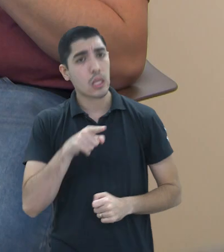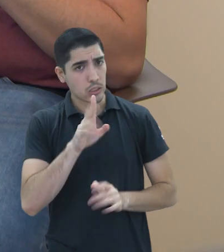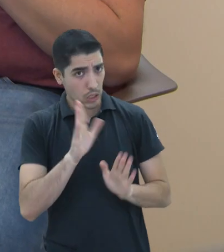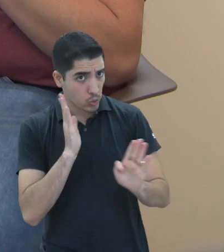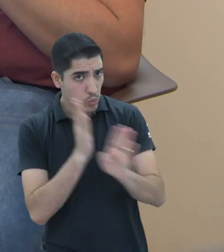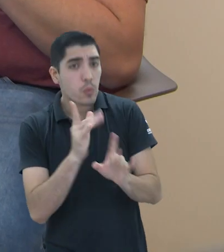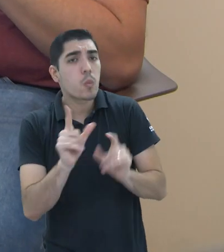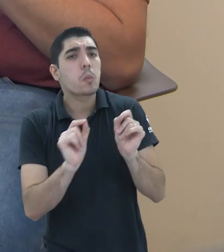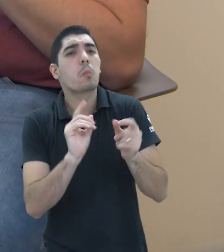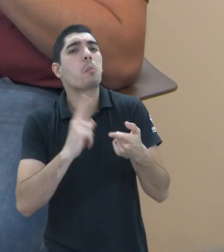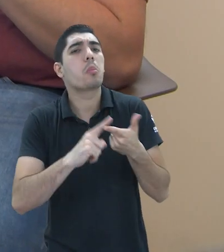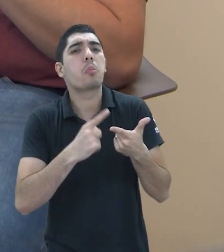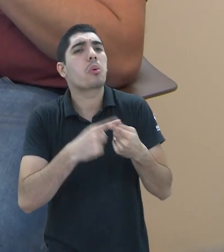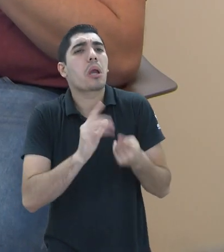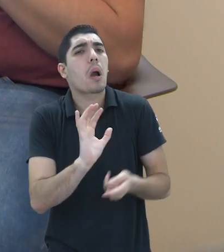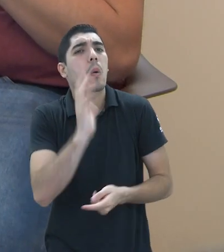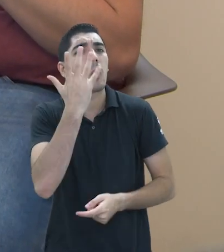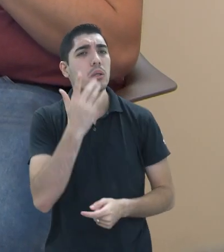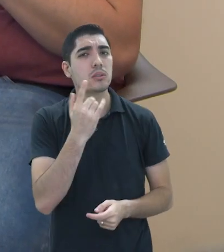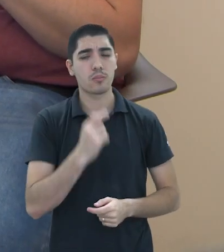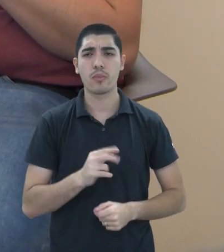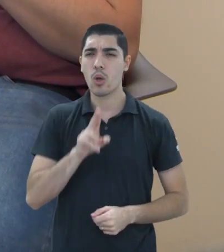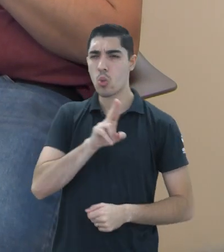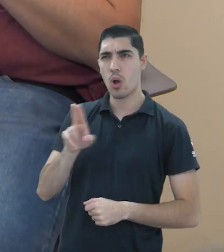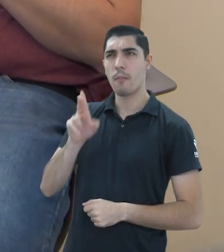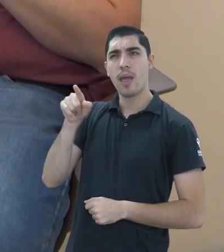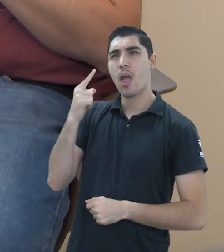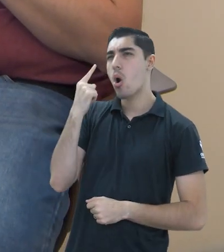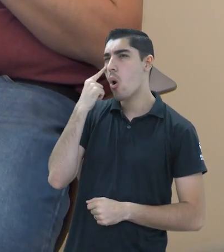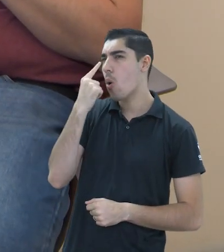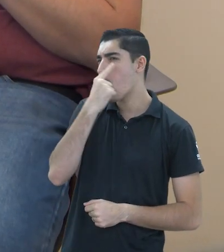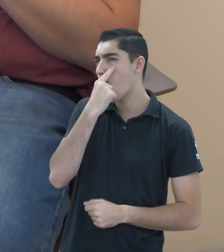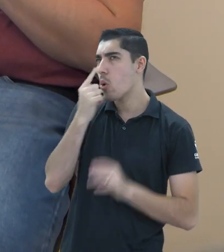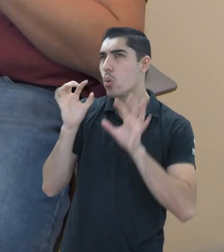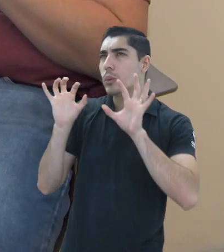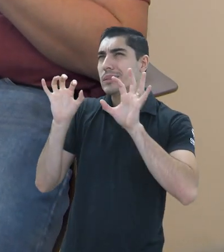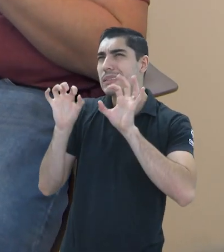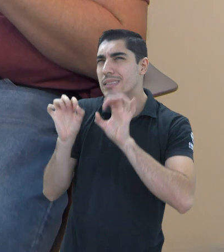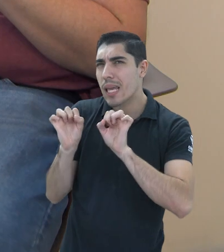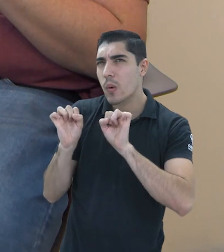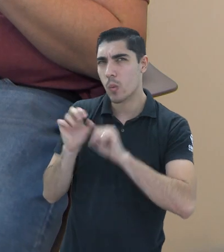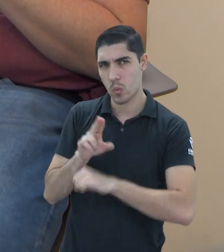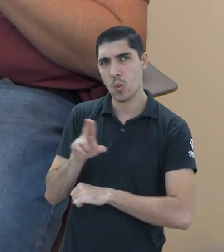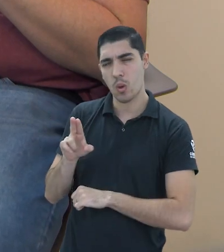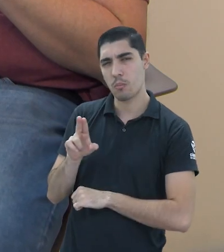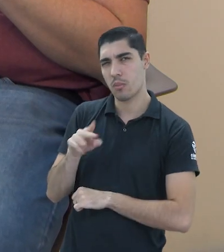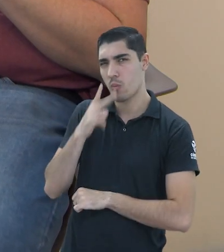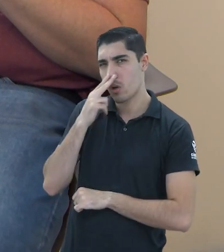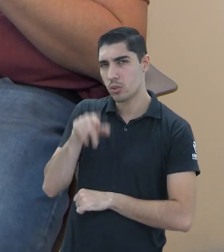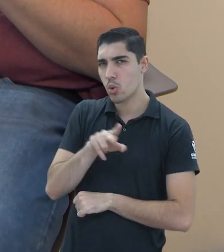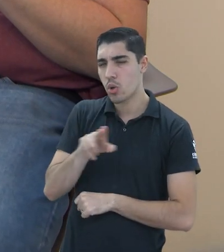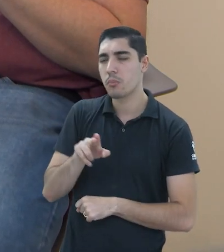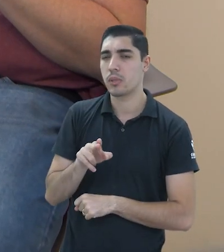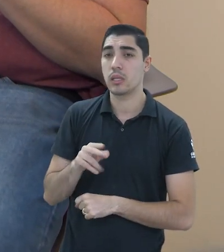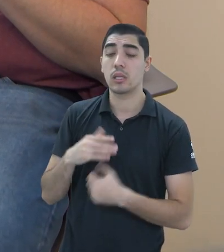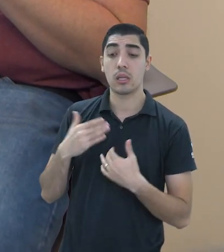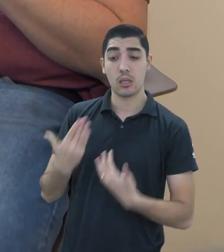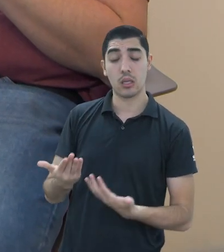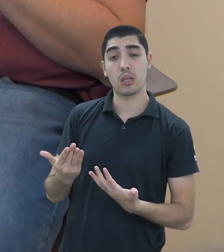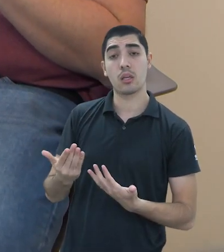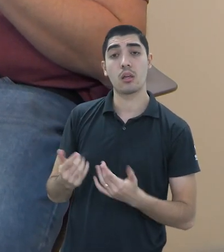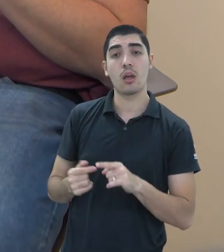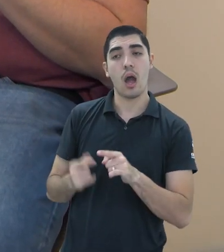descobrir? Sim, era olho seco, se eu não me engano, que a doutora comentou, né? E aí ela passou